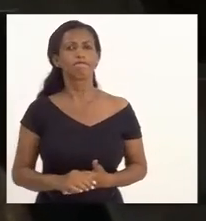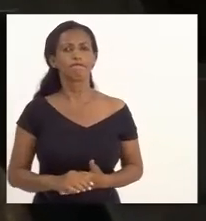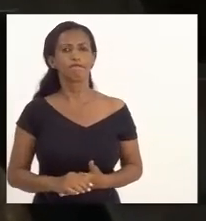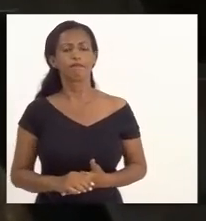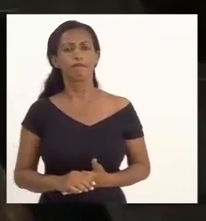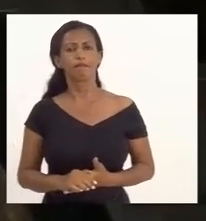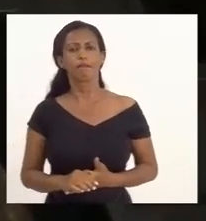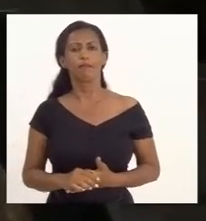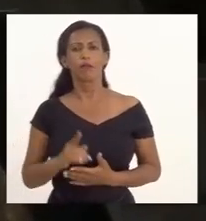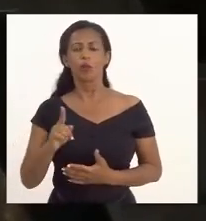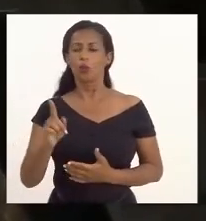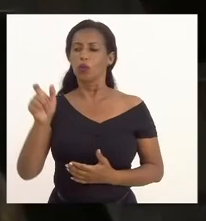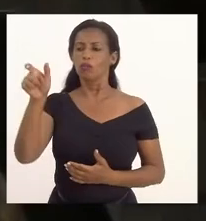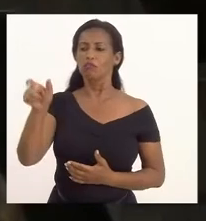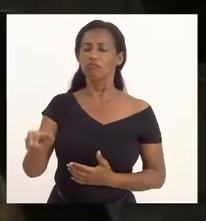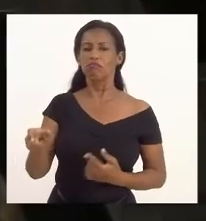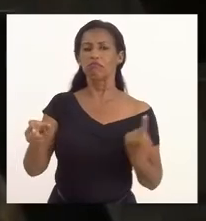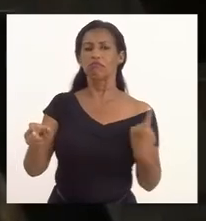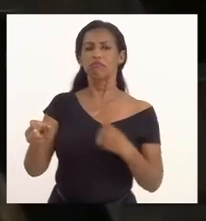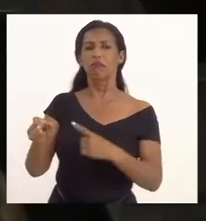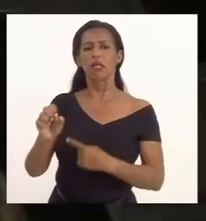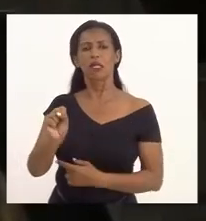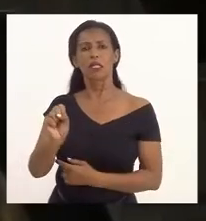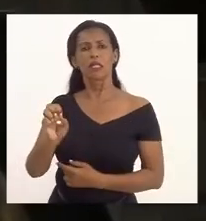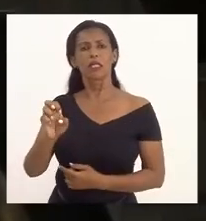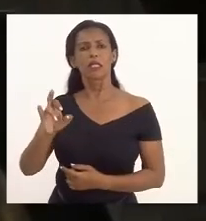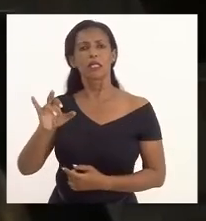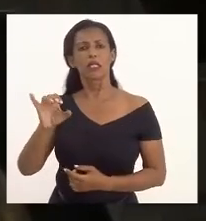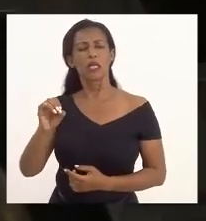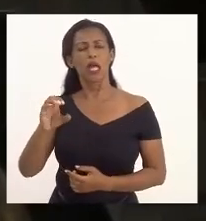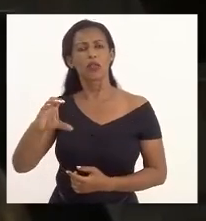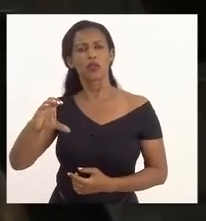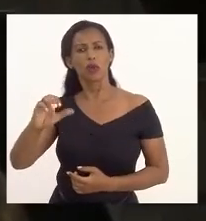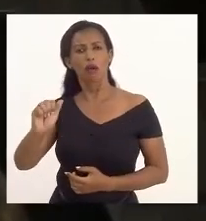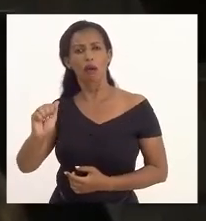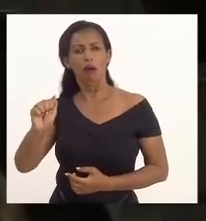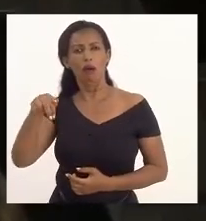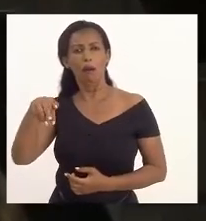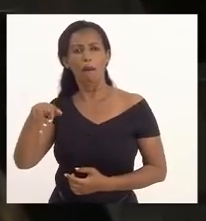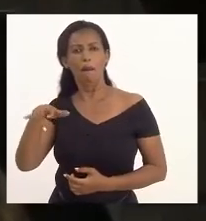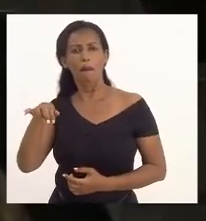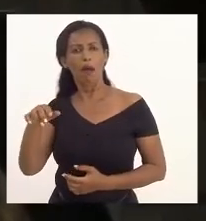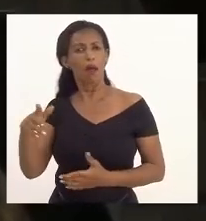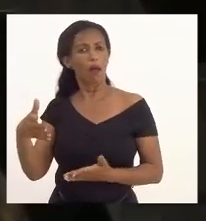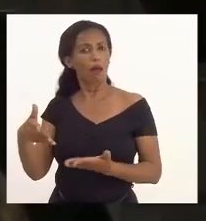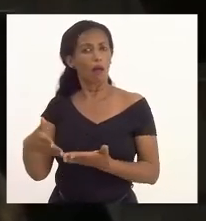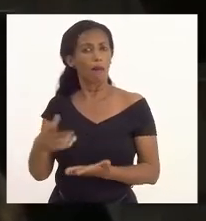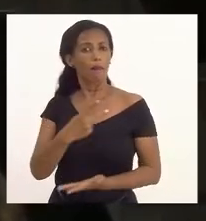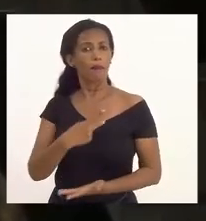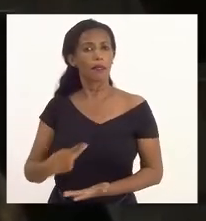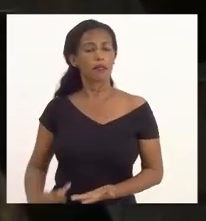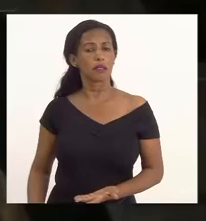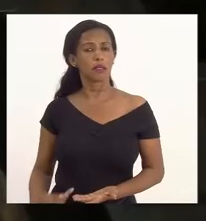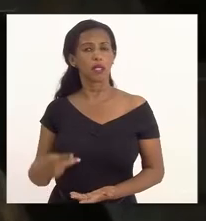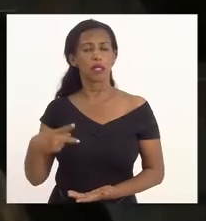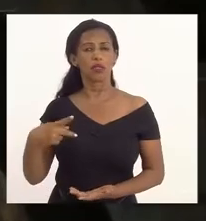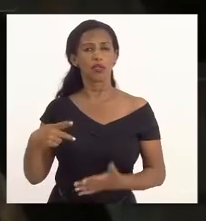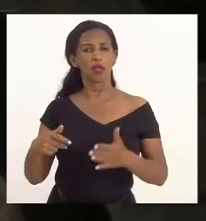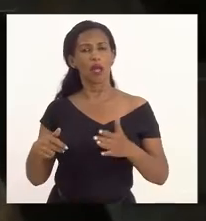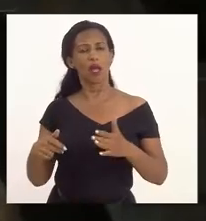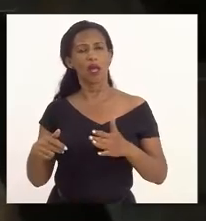em face do senhor Sérgio Camargo, atual presidente da Fundação